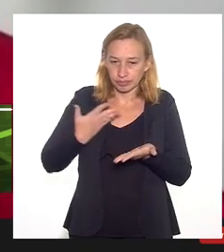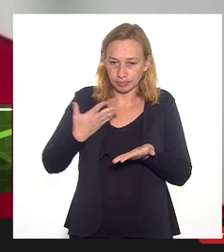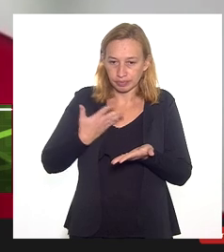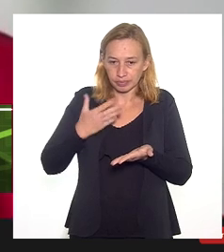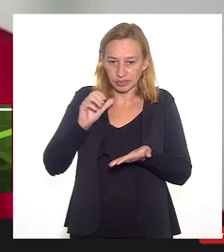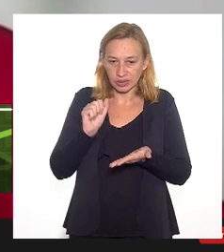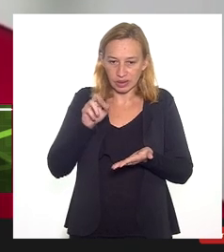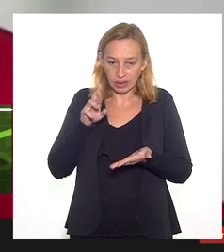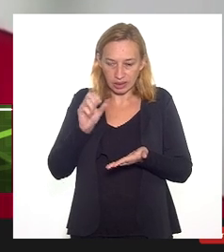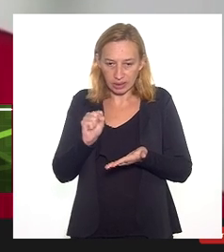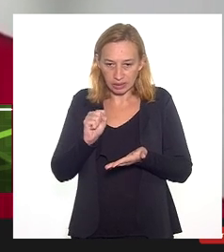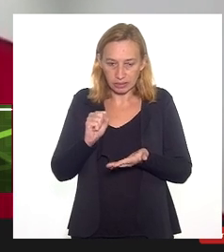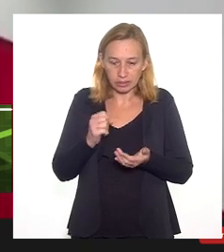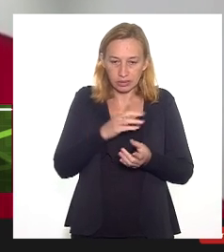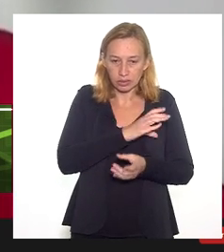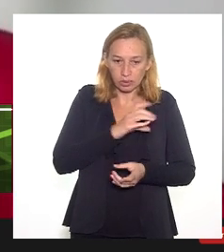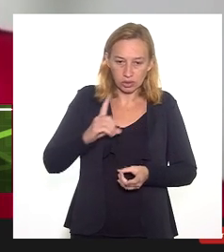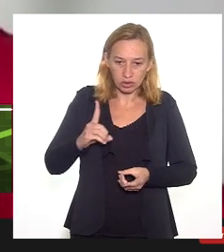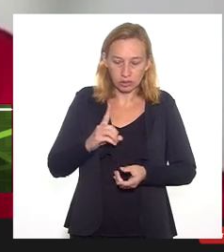coordenadora geral de Cinto Perge como eu